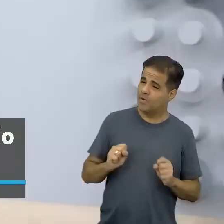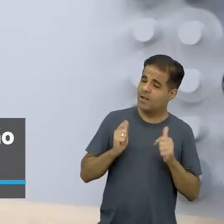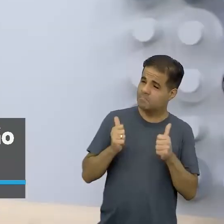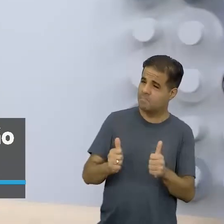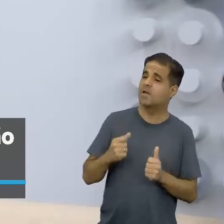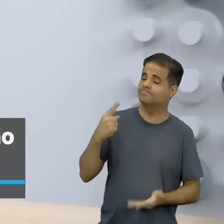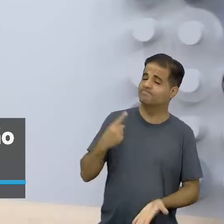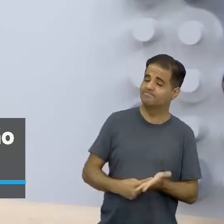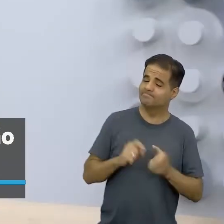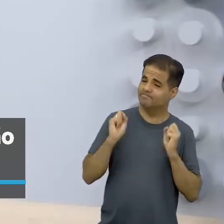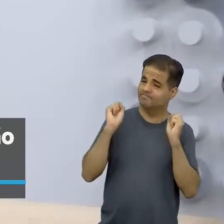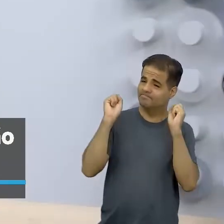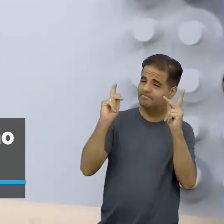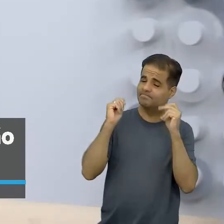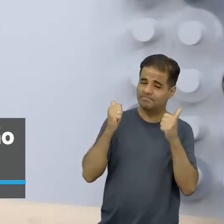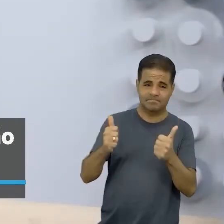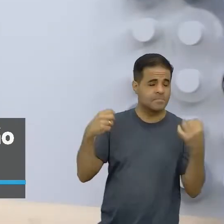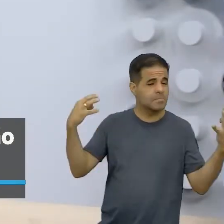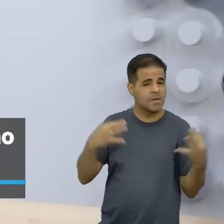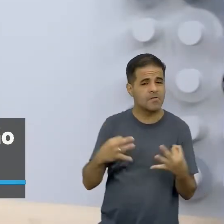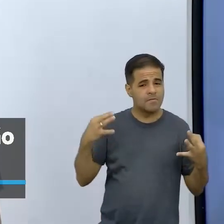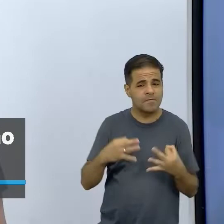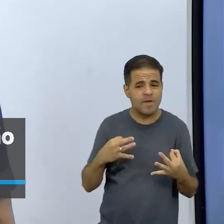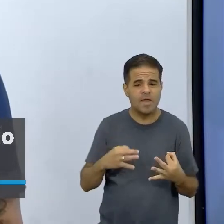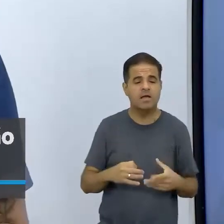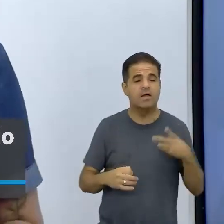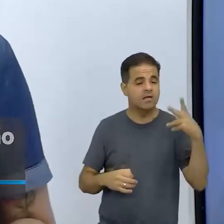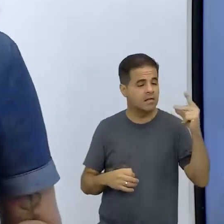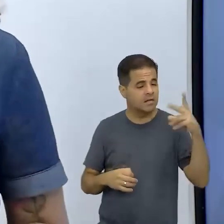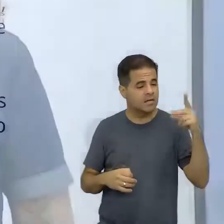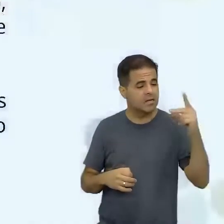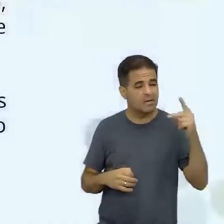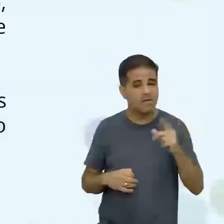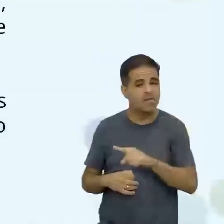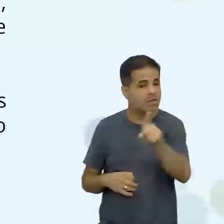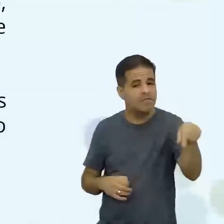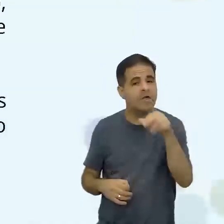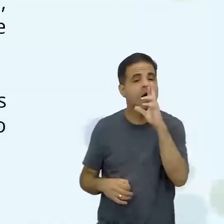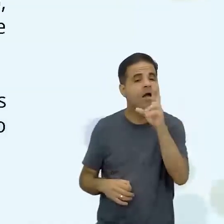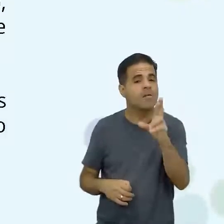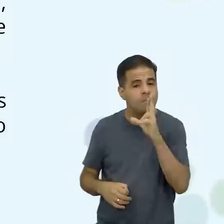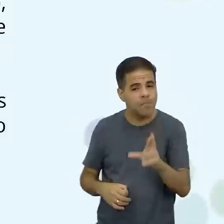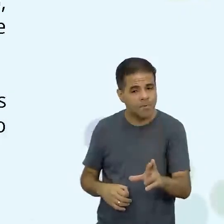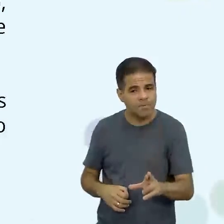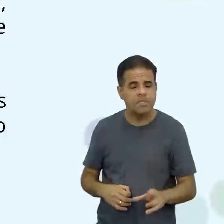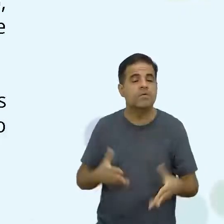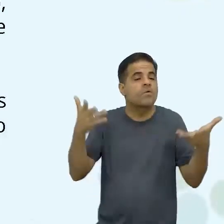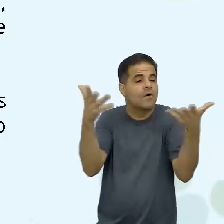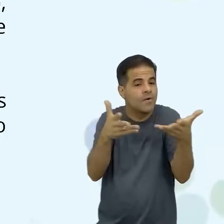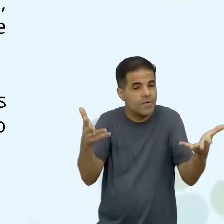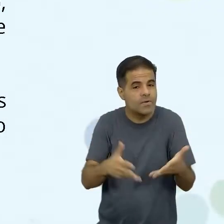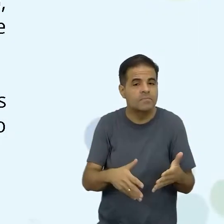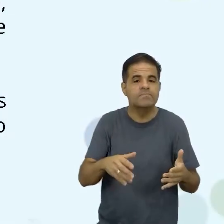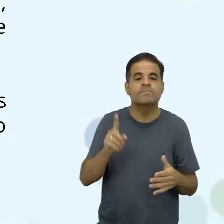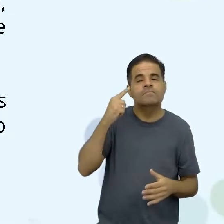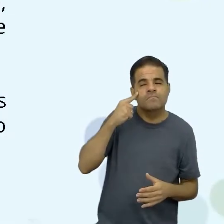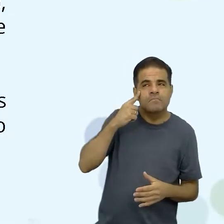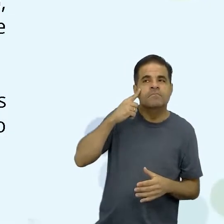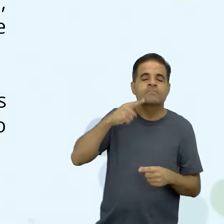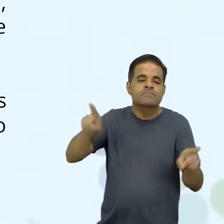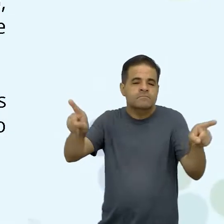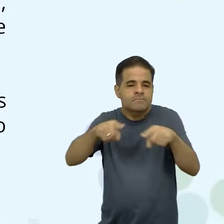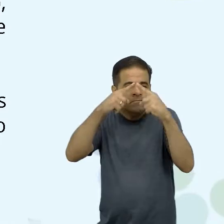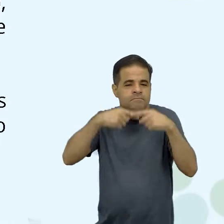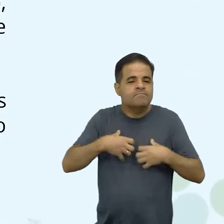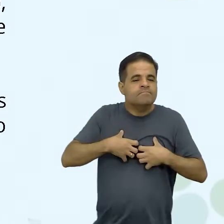gente. Um outro viés, né? Acho legal. Perfeito. E a segunda questão, para vocês responderem. Agora ouça a música e compartilhe